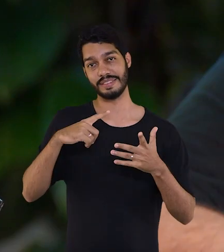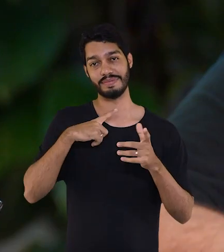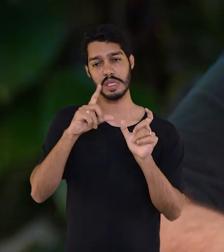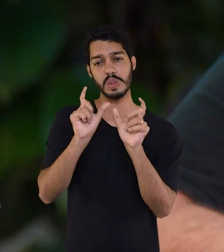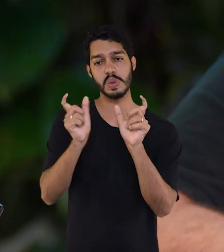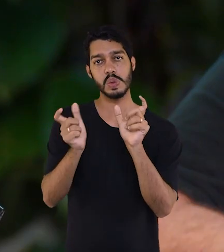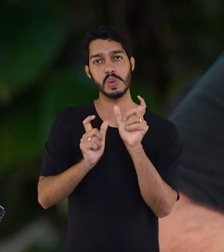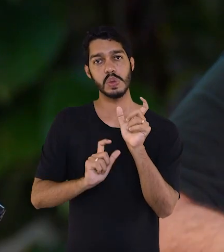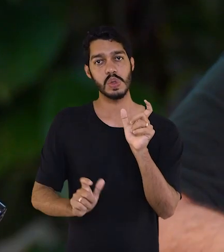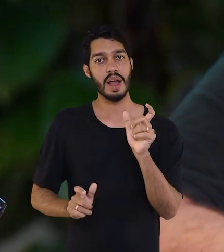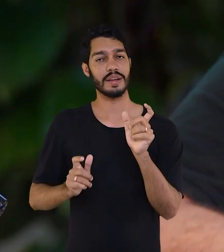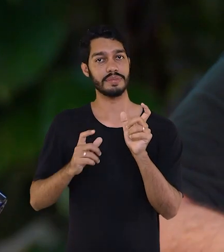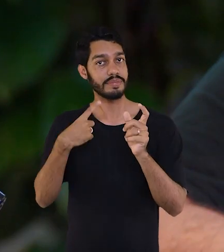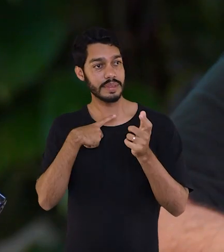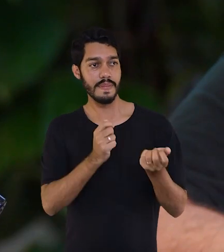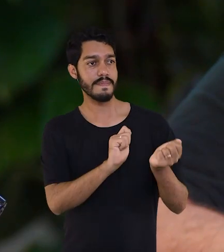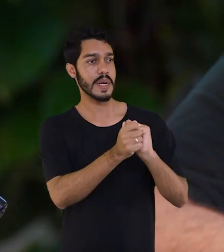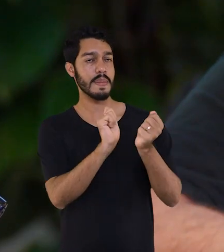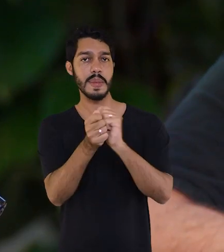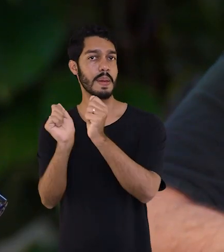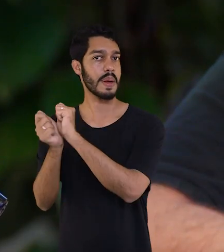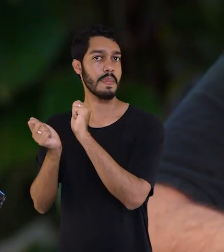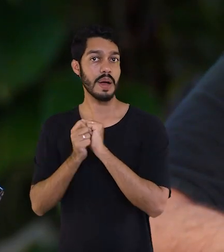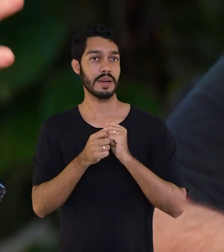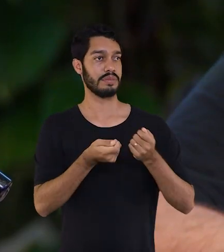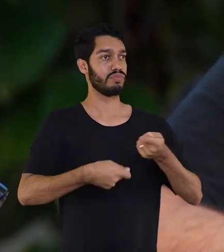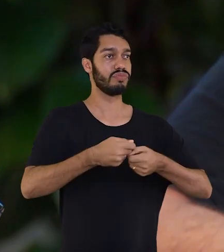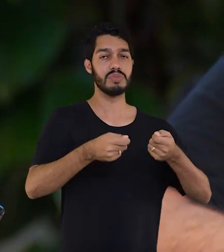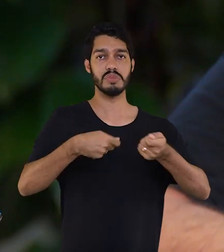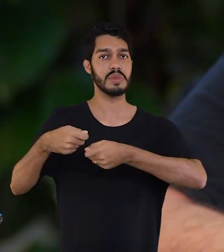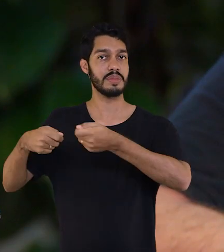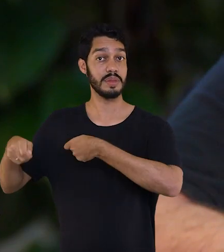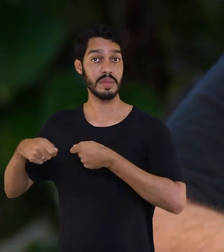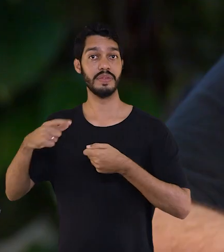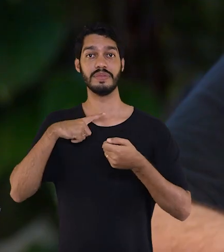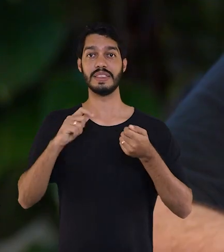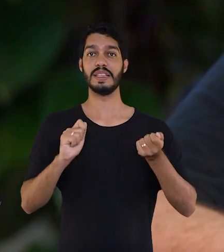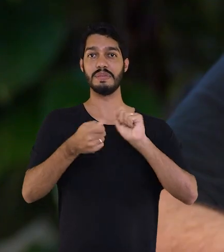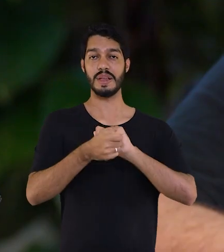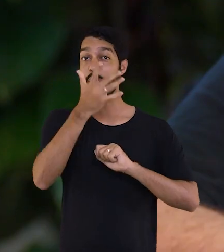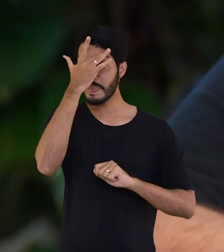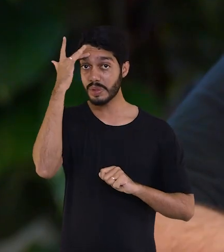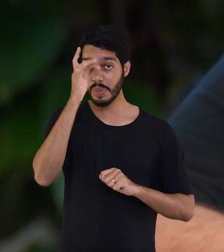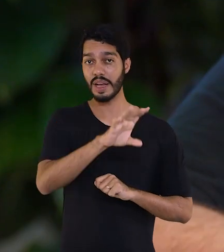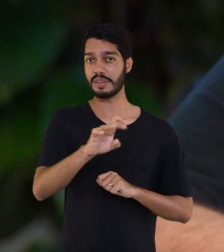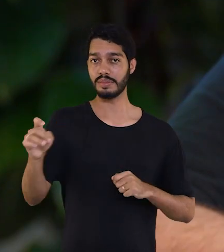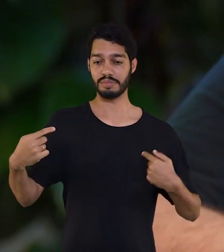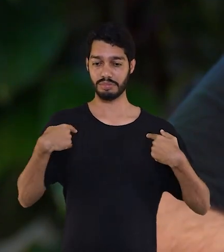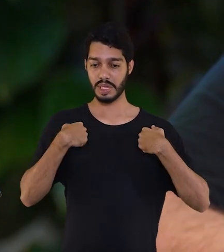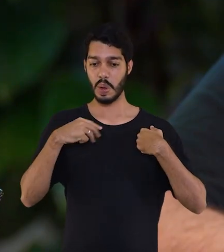de linguagem de inteligência artificial que se adaptam com N negócios dos mais variados segmentos e se adaptam